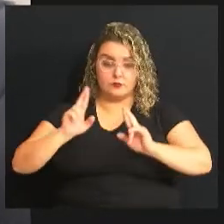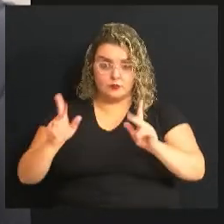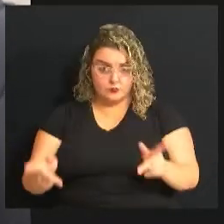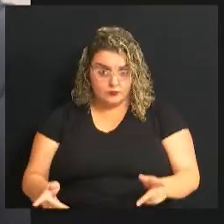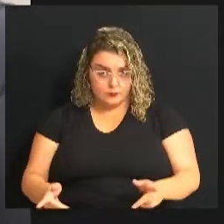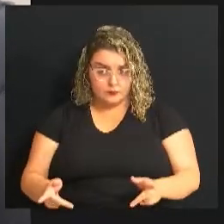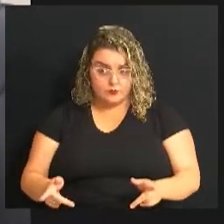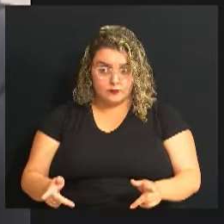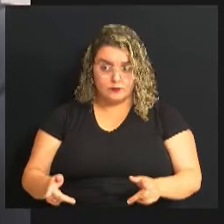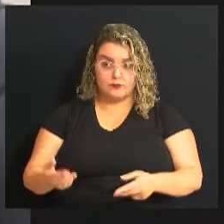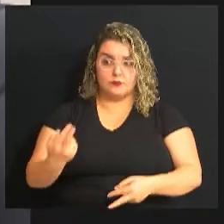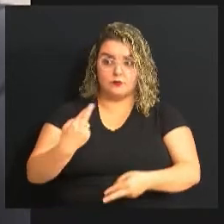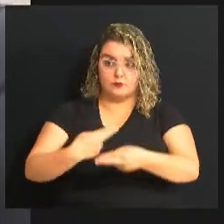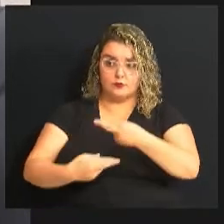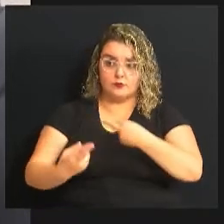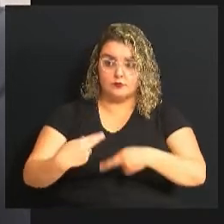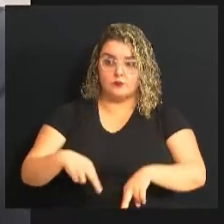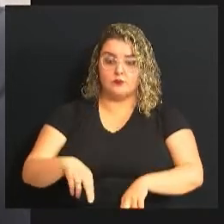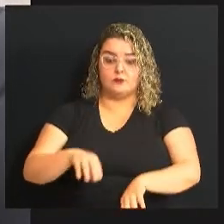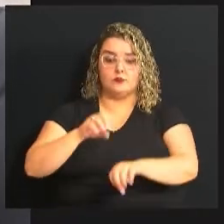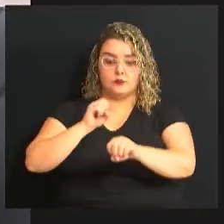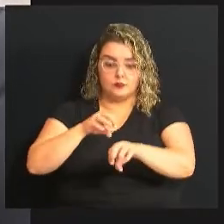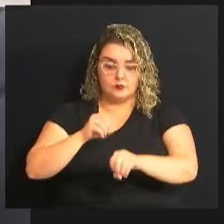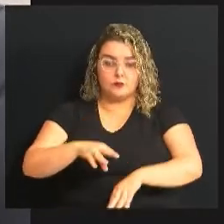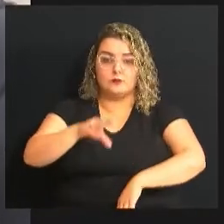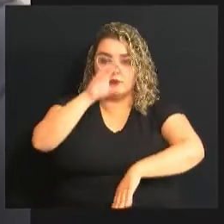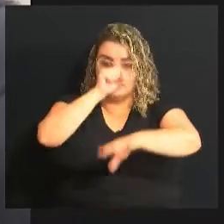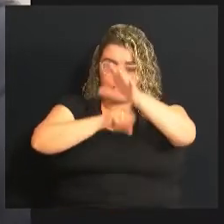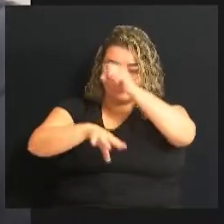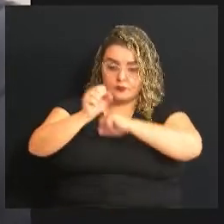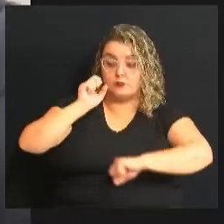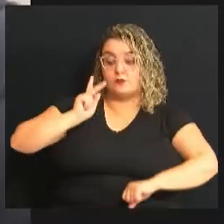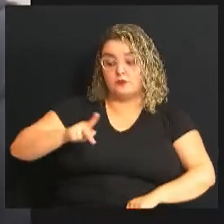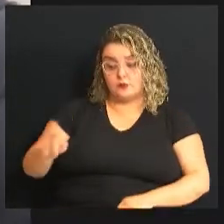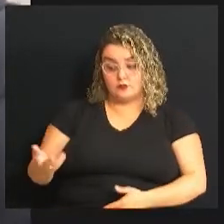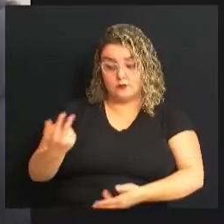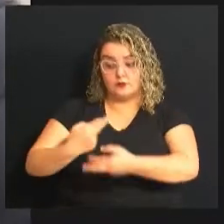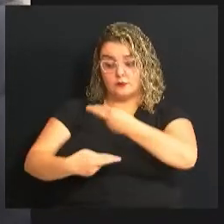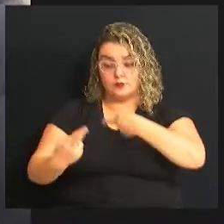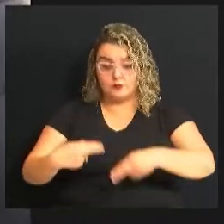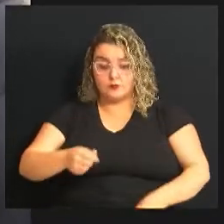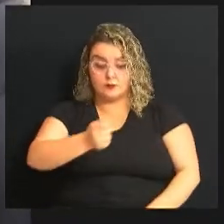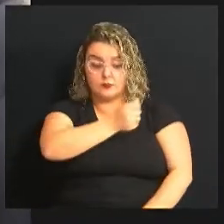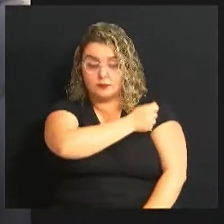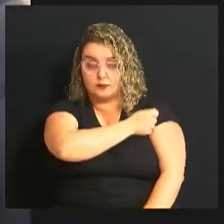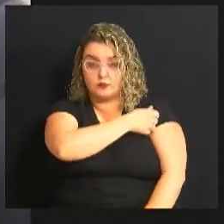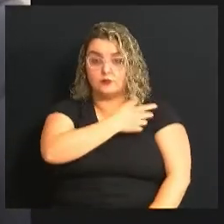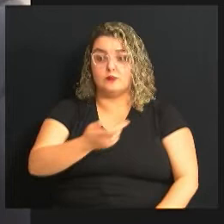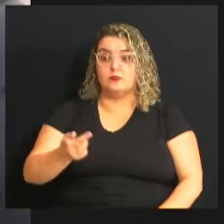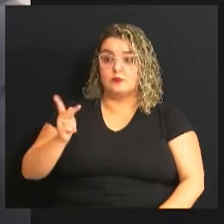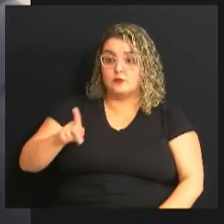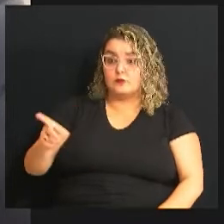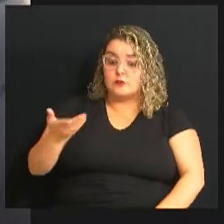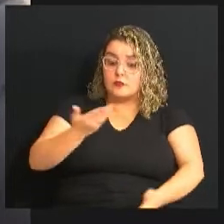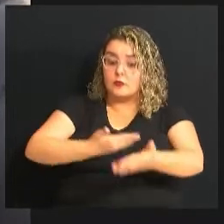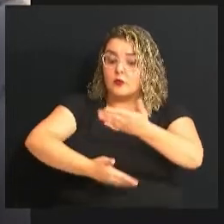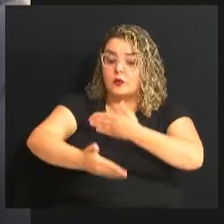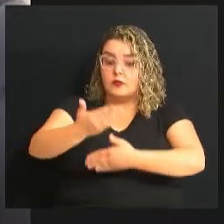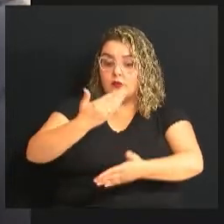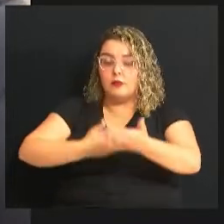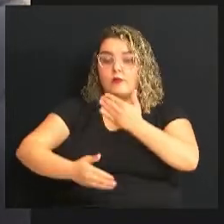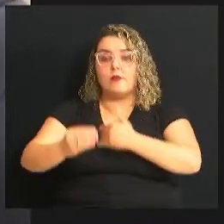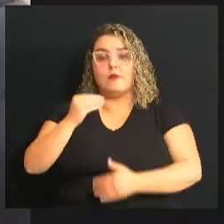na relação ensino-aprendizagem, professor-aluno, e esses professores estarão dividindo essas experiências.